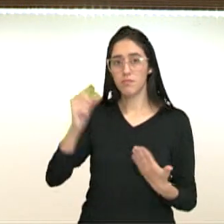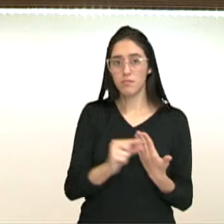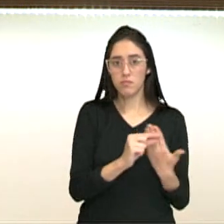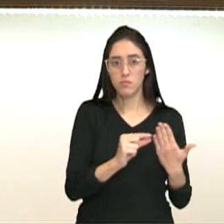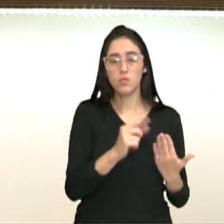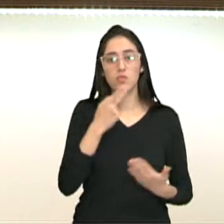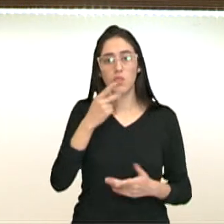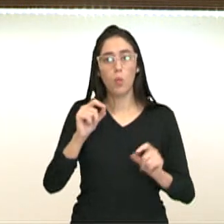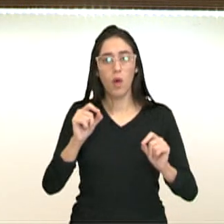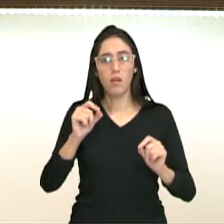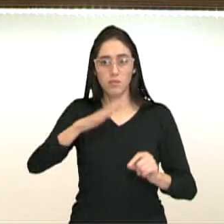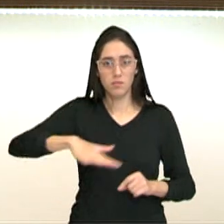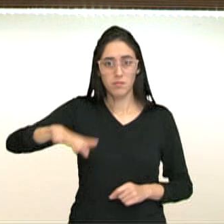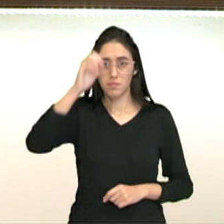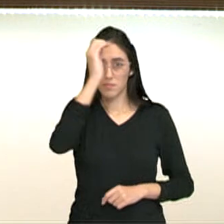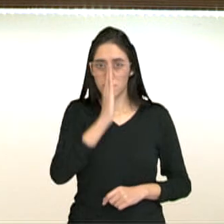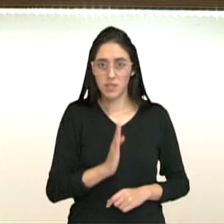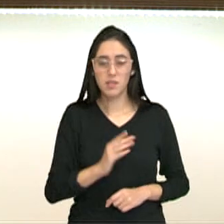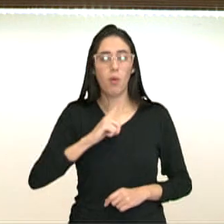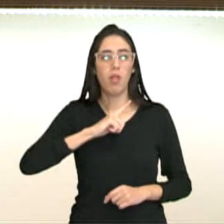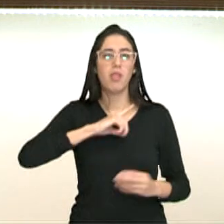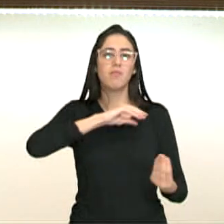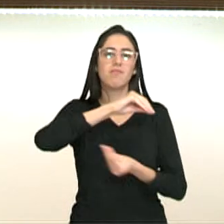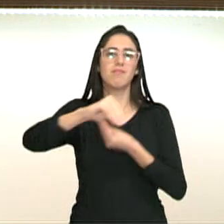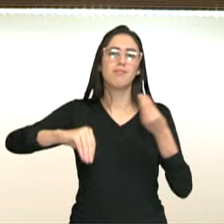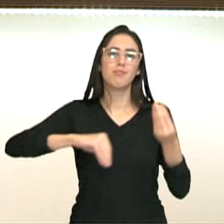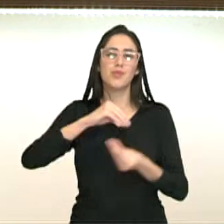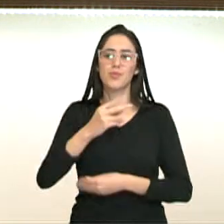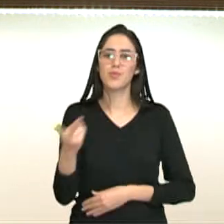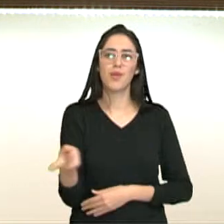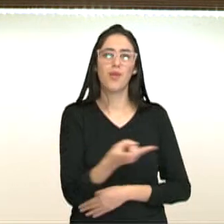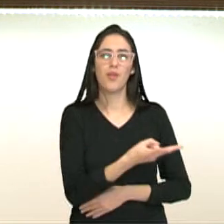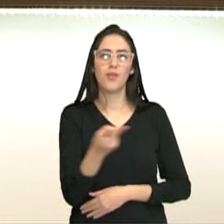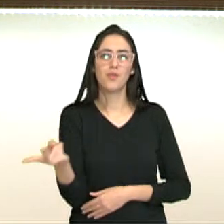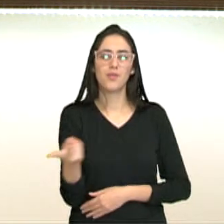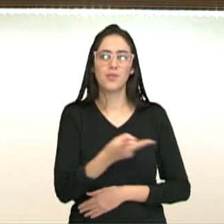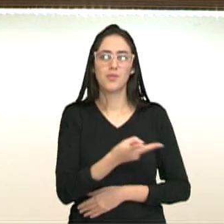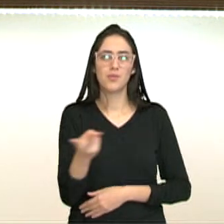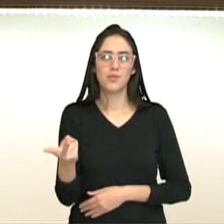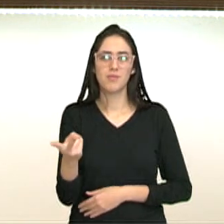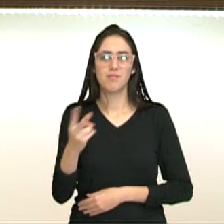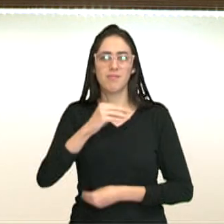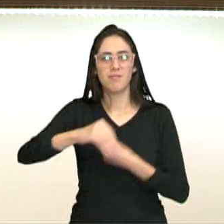brasileiro sempre mistura muito essas duas